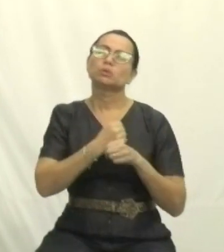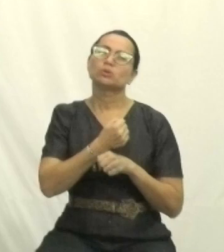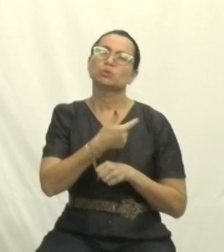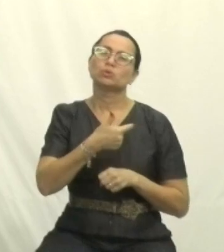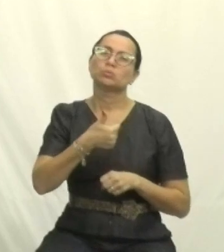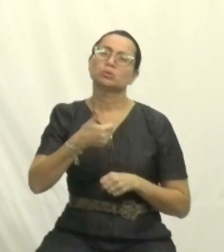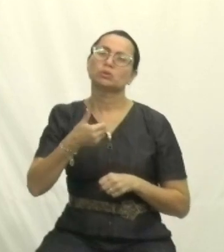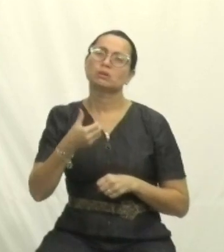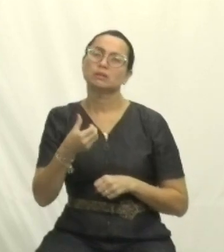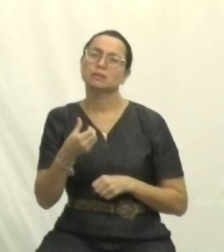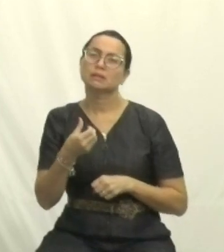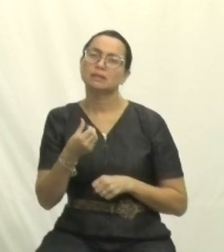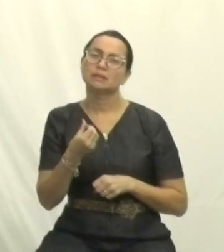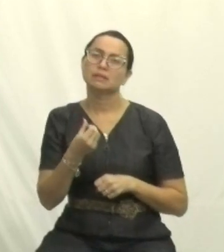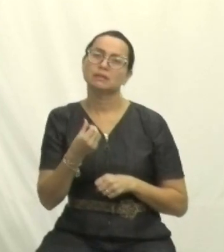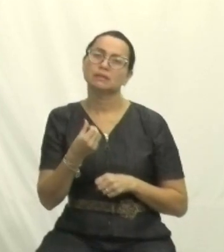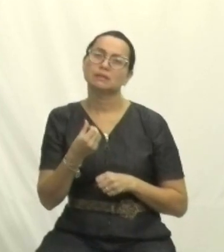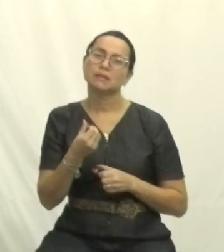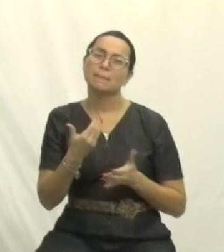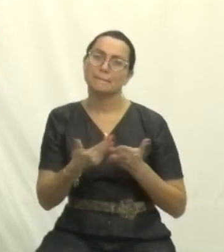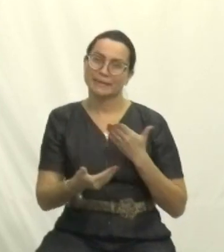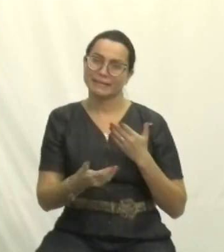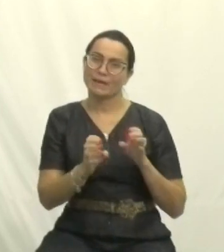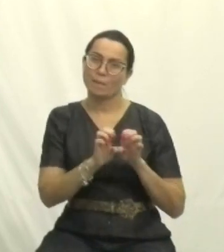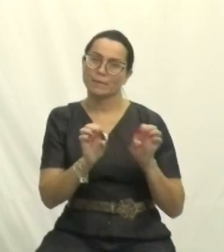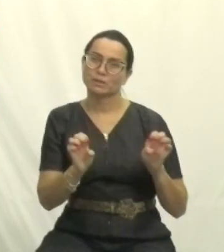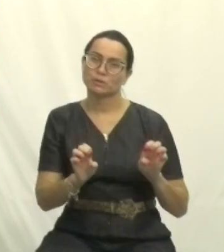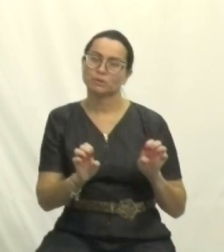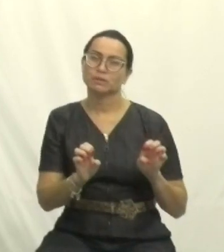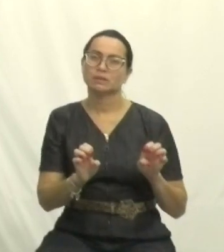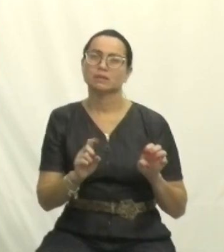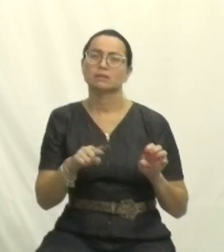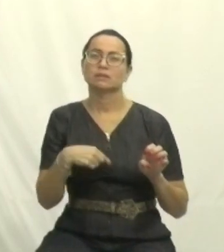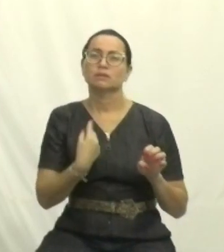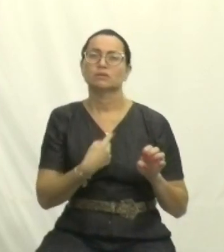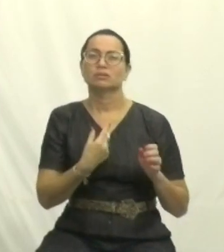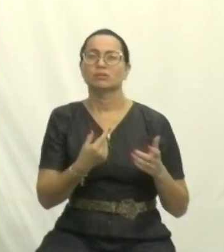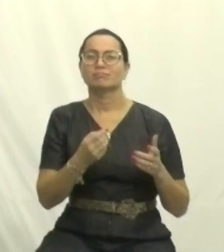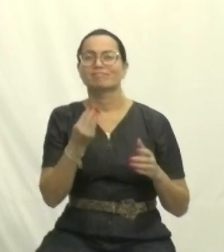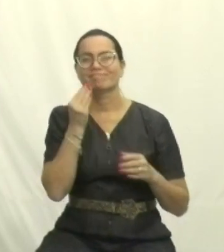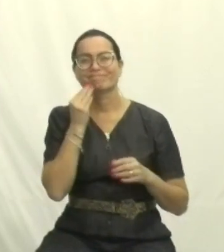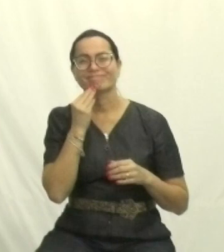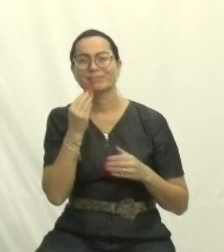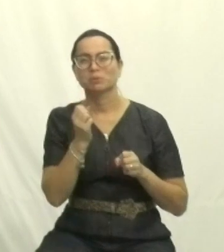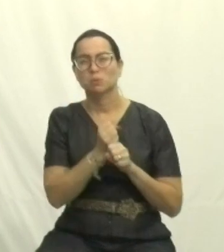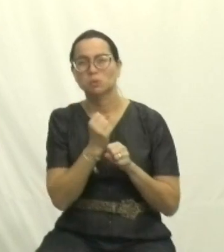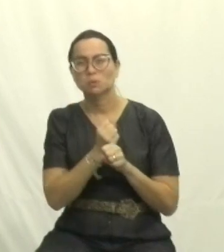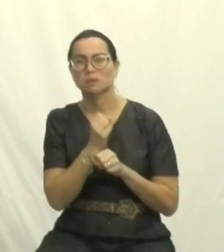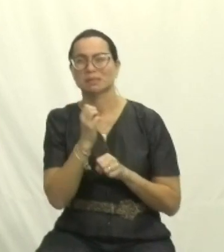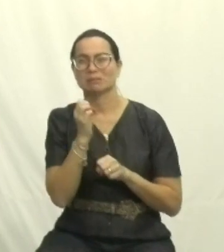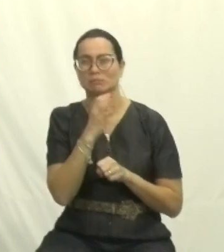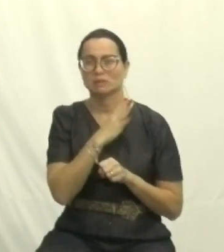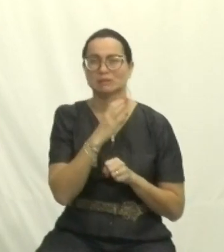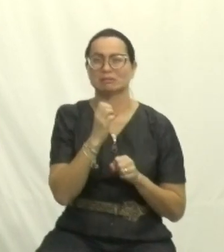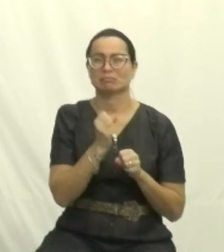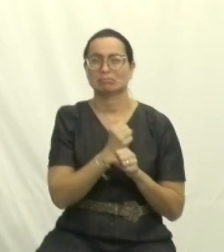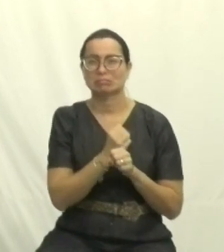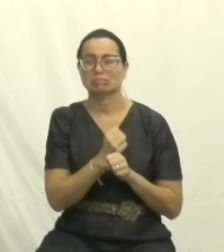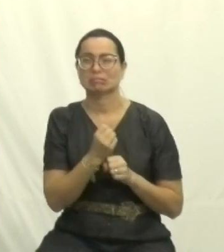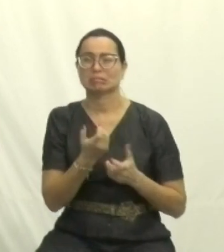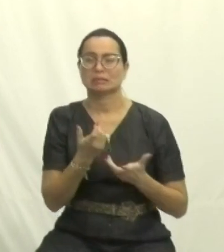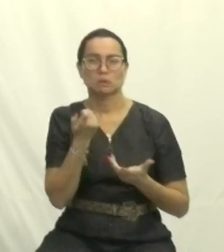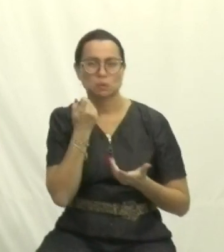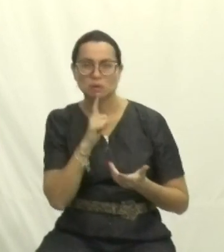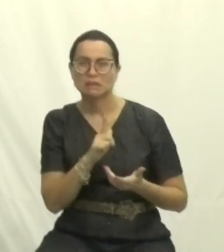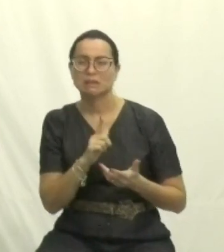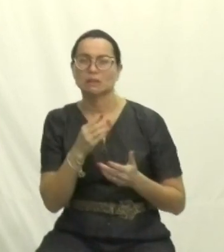tentamos... inicialmente só reconstruir o que havia sido perdido, não deu certo. A gente tentou fazer projetos com